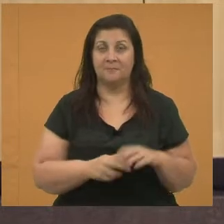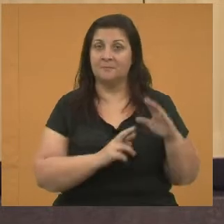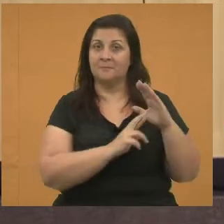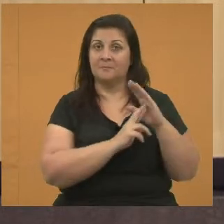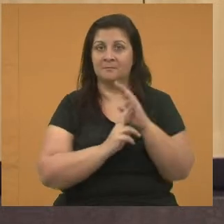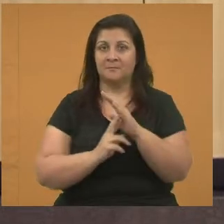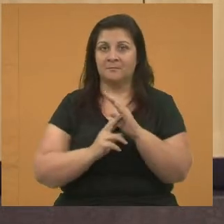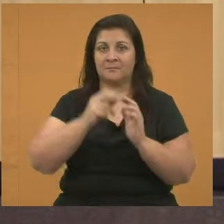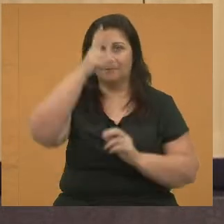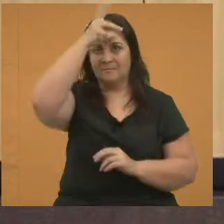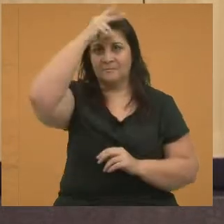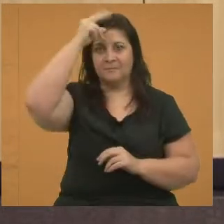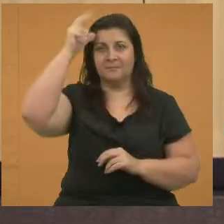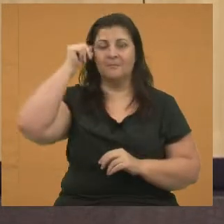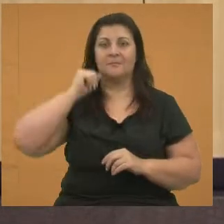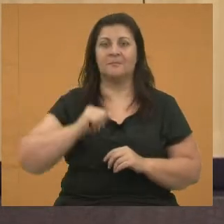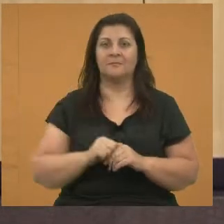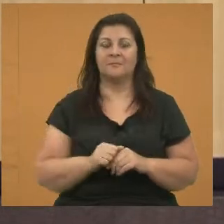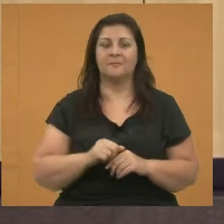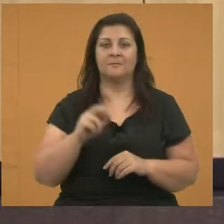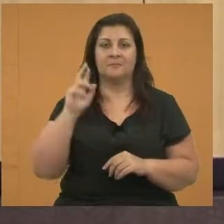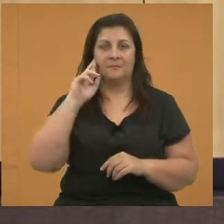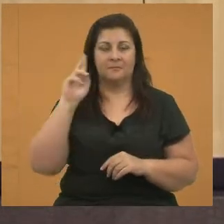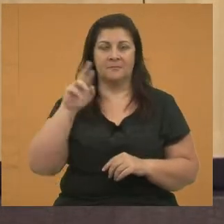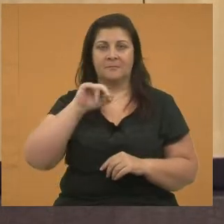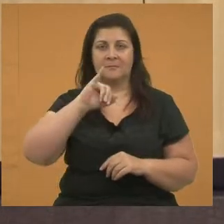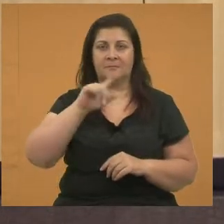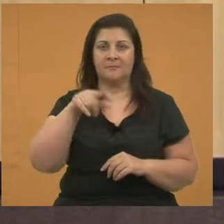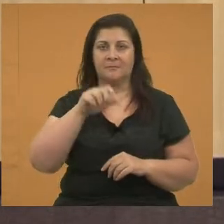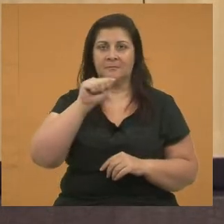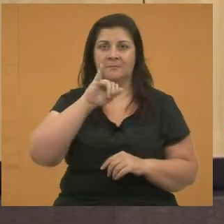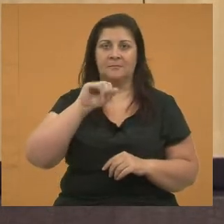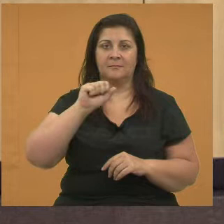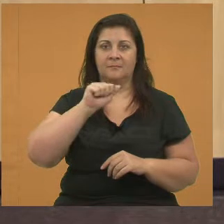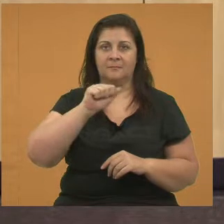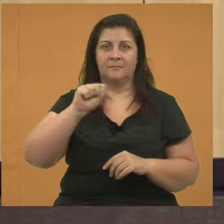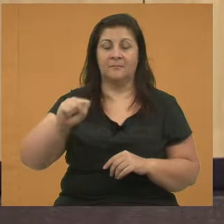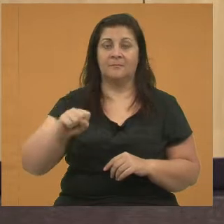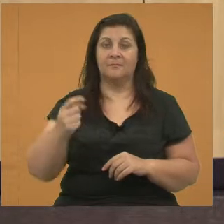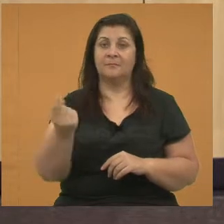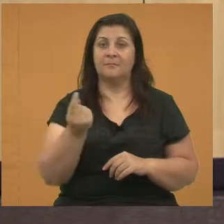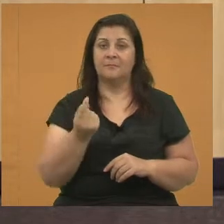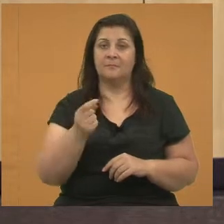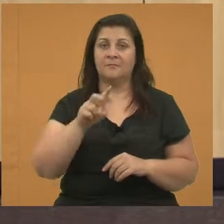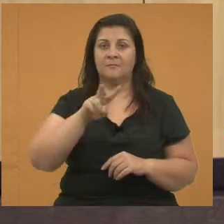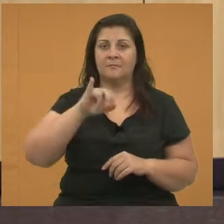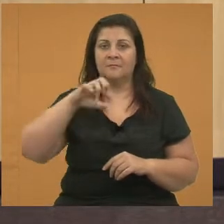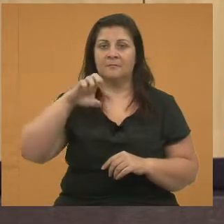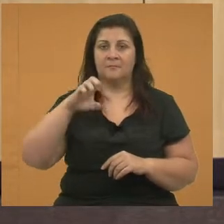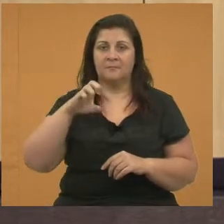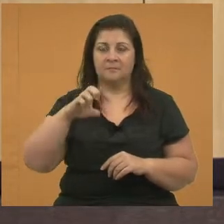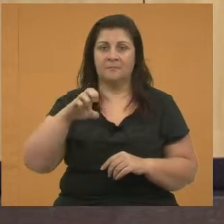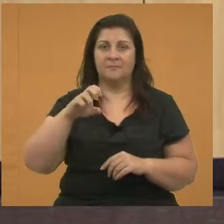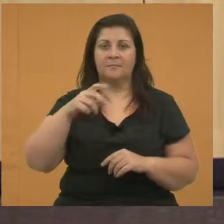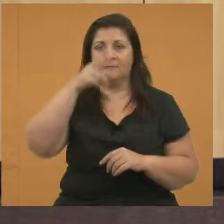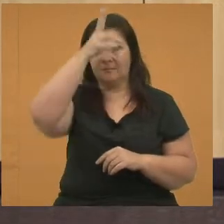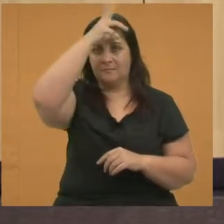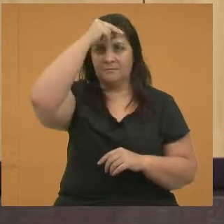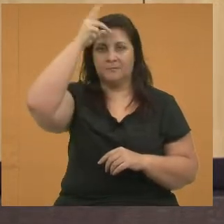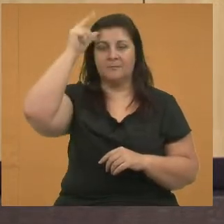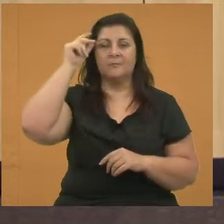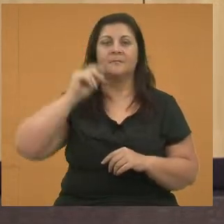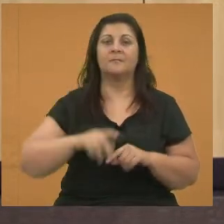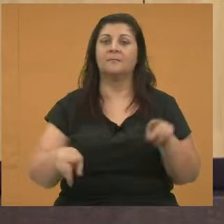Representando o prefeito municipal, o doutor Isaías José de Santana, o vice-prefeito Edgar Sasaki. Também o autor